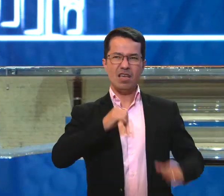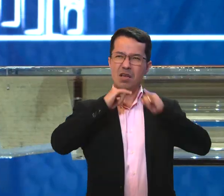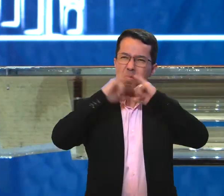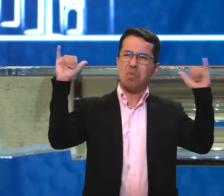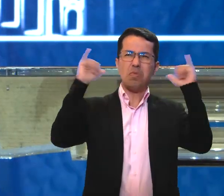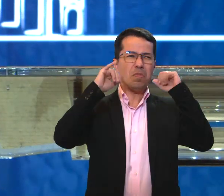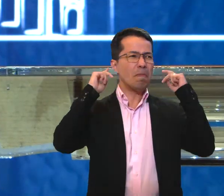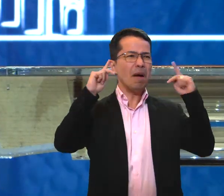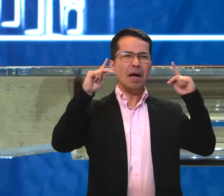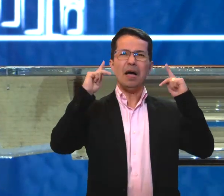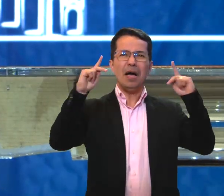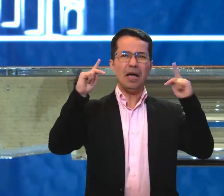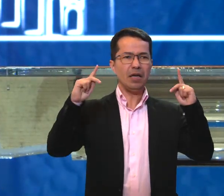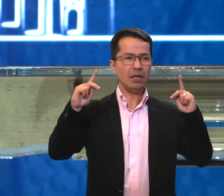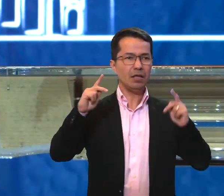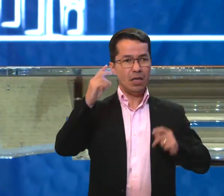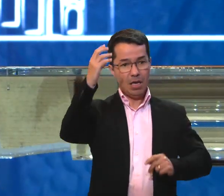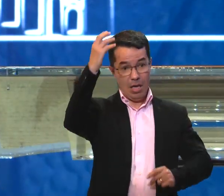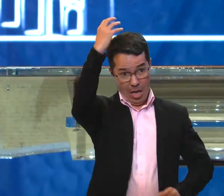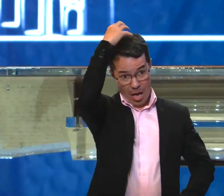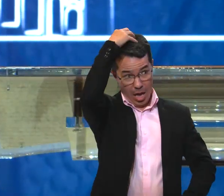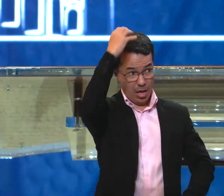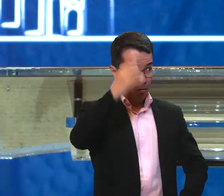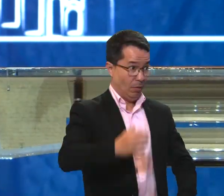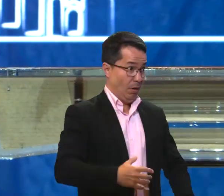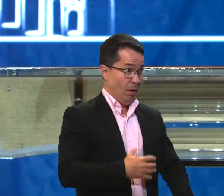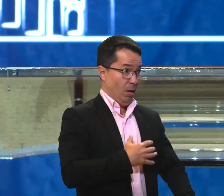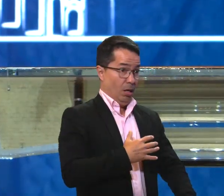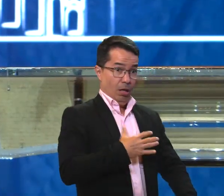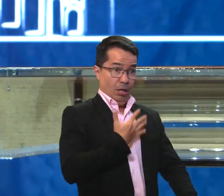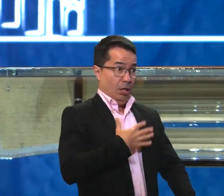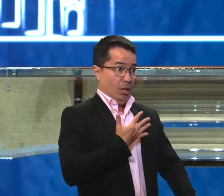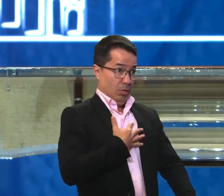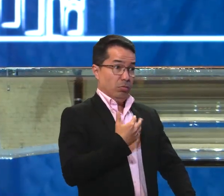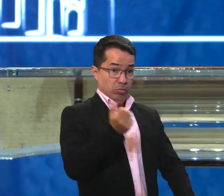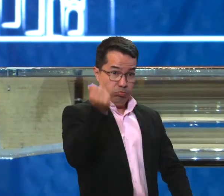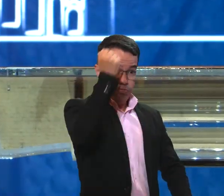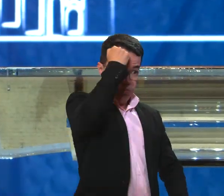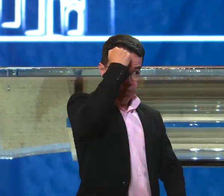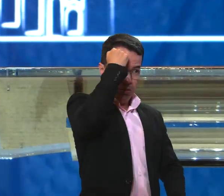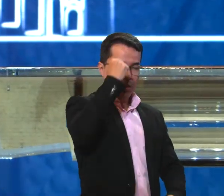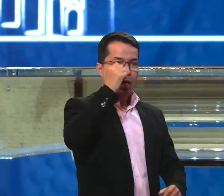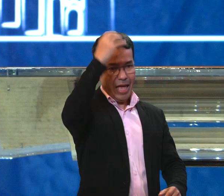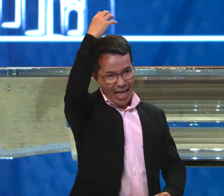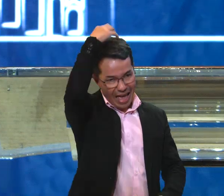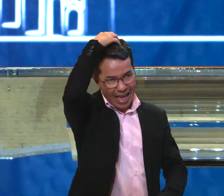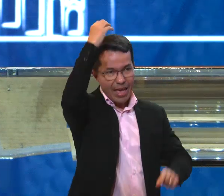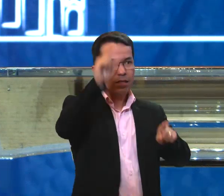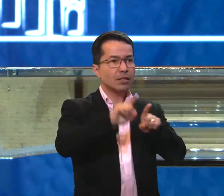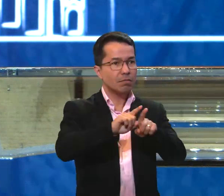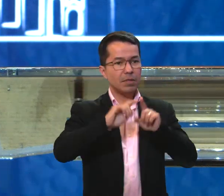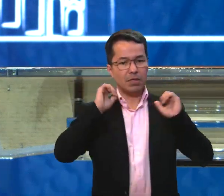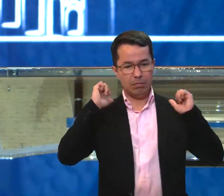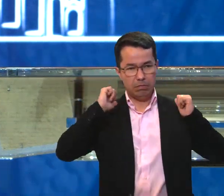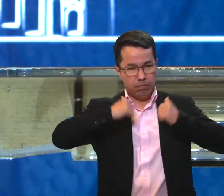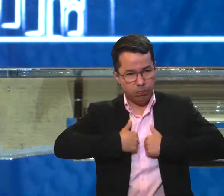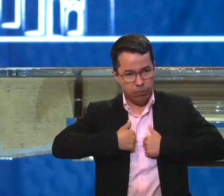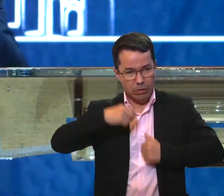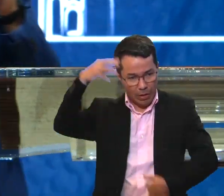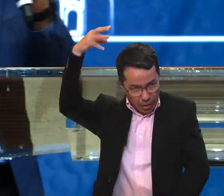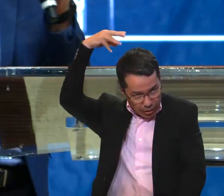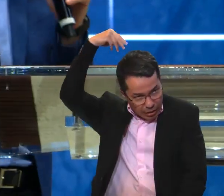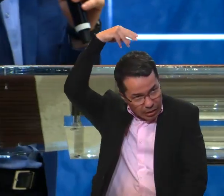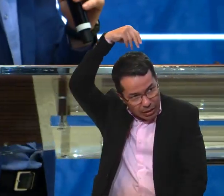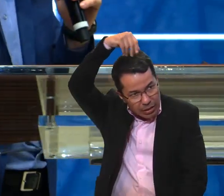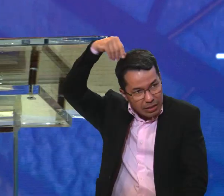povo pôr cinza na cabeça. A Bíblia diz que eles vestem até os animais com pano de saco, e nem os animais podiam comer. Foi um